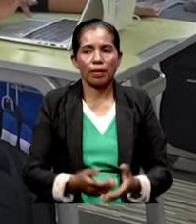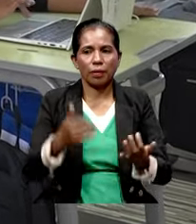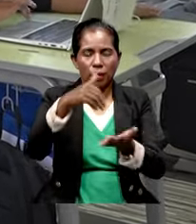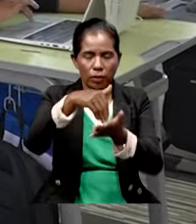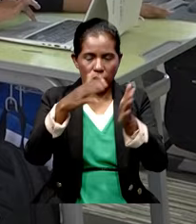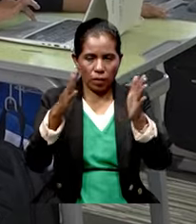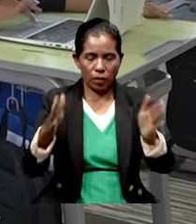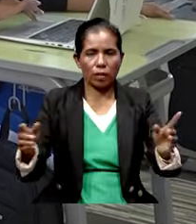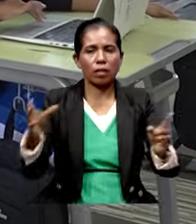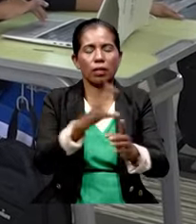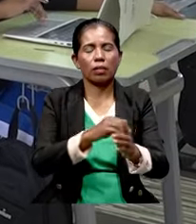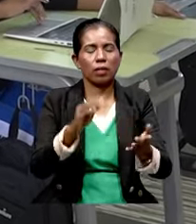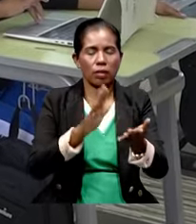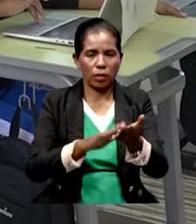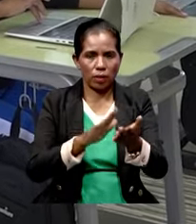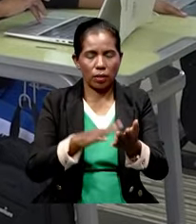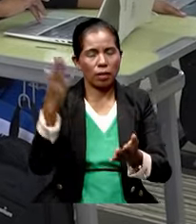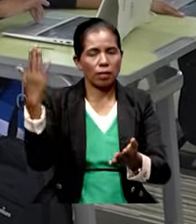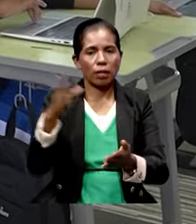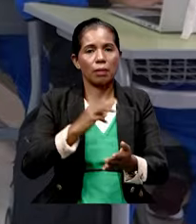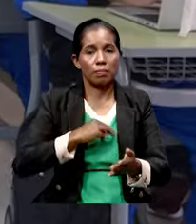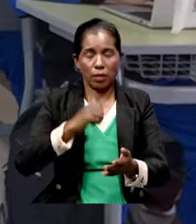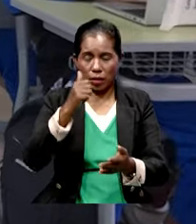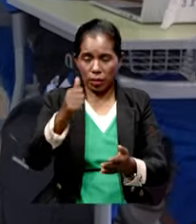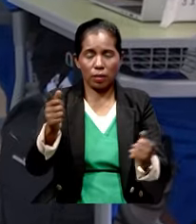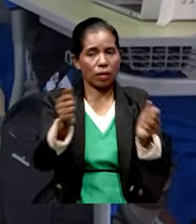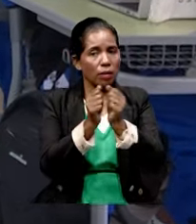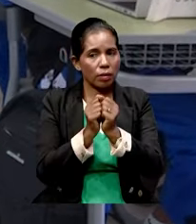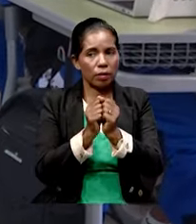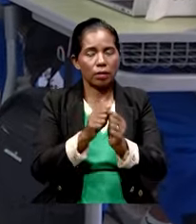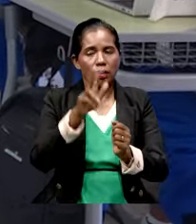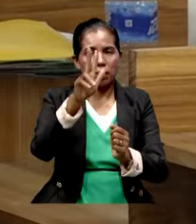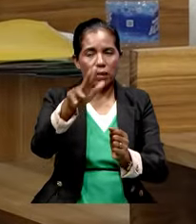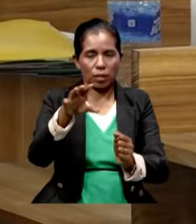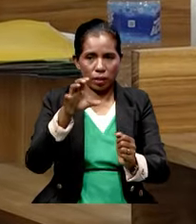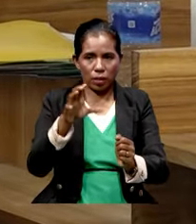estudante nebeativo e a Colégio Infante de Sagres Maliana, Hamutuk